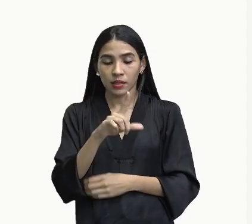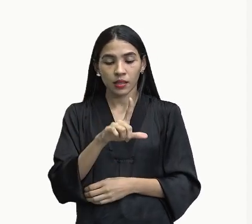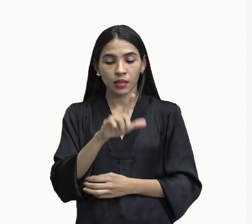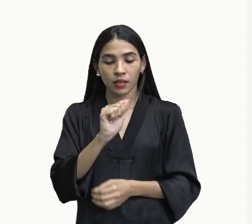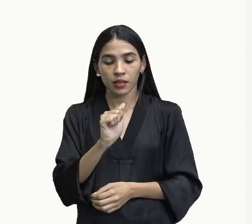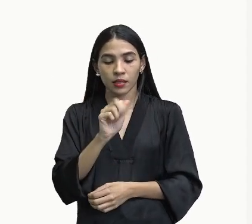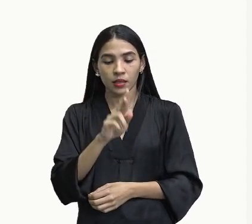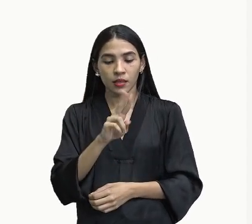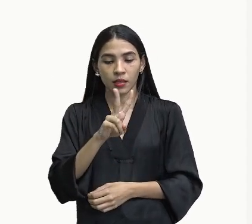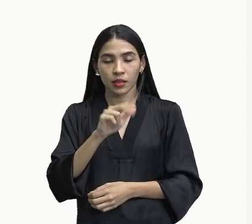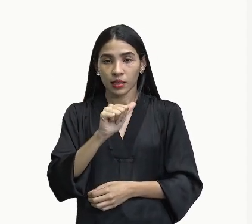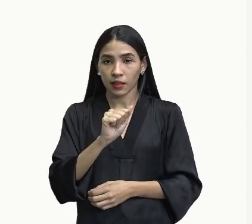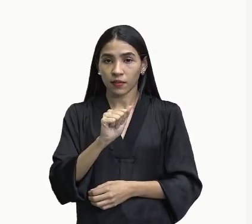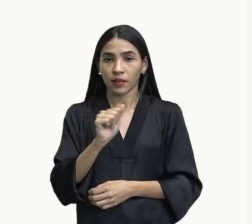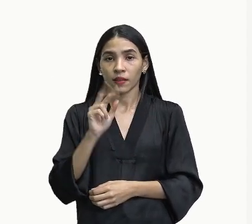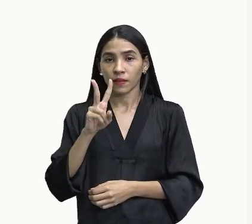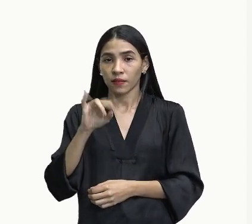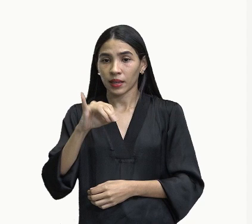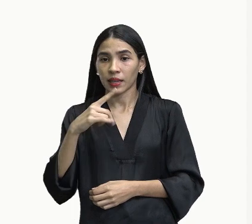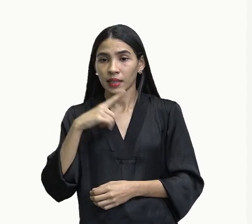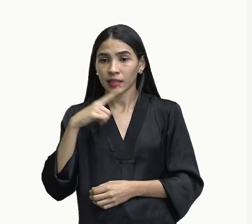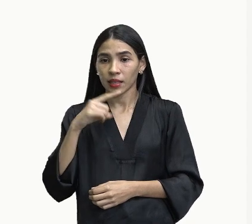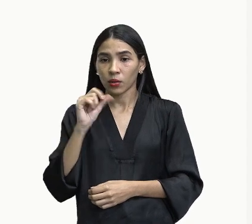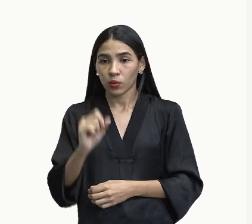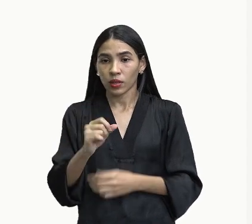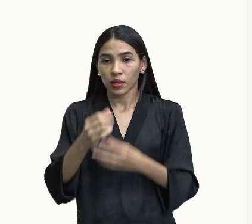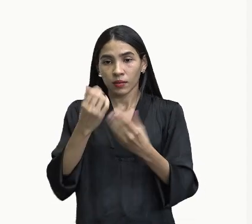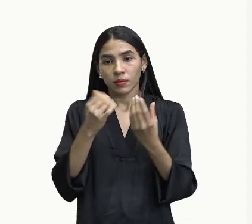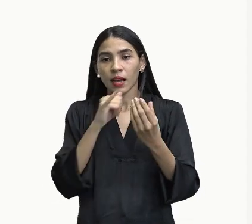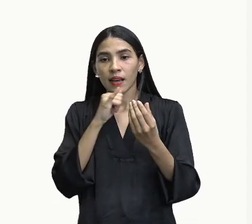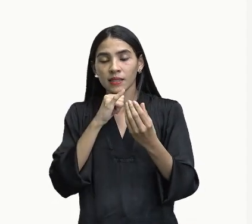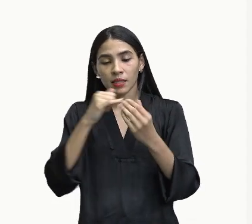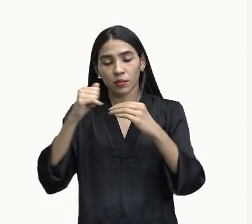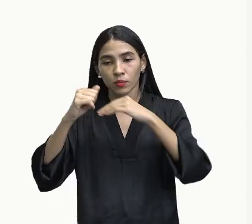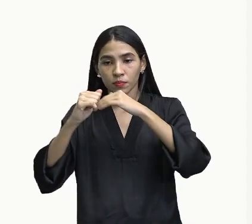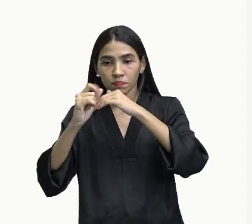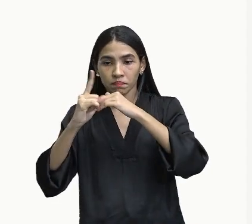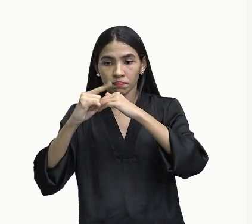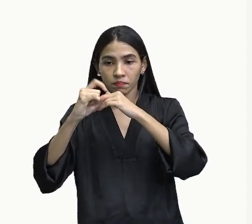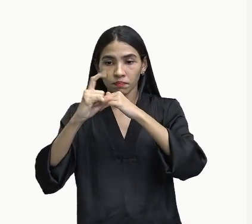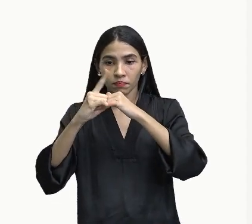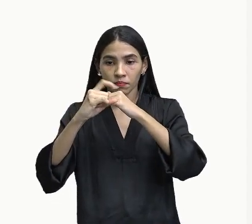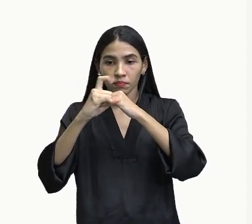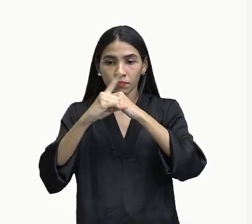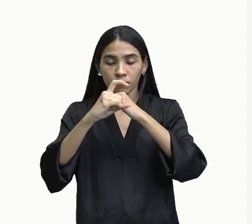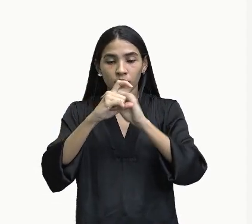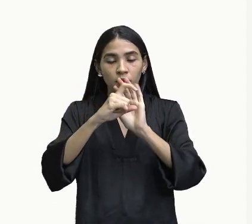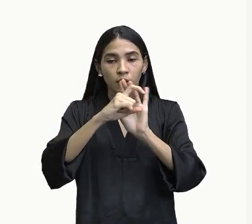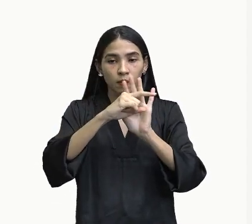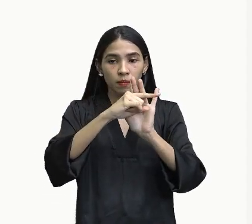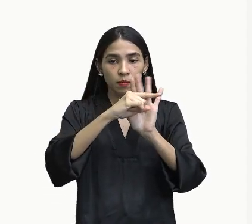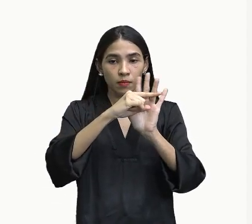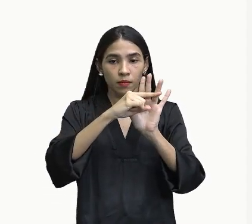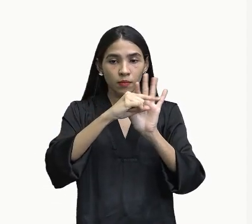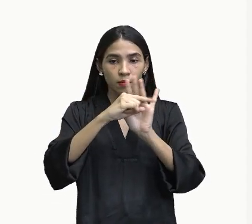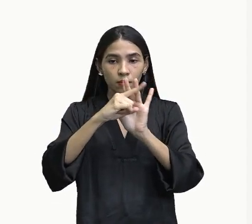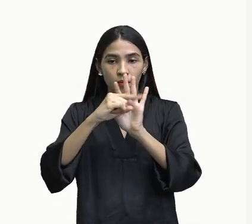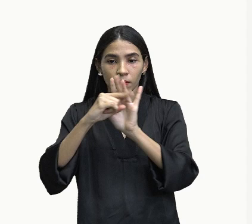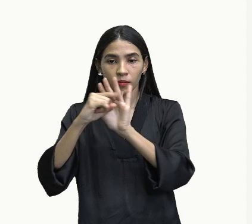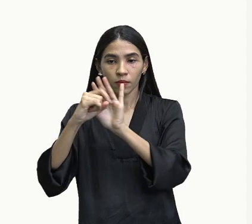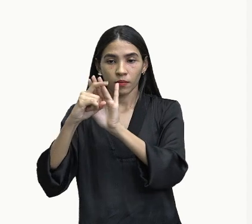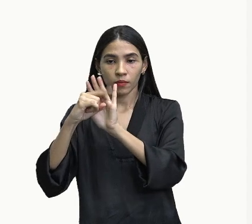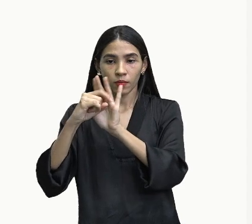ela vai ter temporariamente uma vida livre, né? Ela vai nadar, ela tem cílios aqui. Alguns indivíduos têm o que parece ser